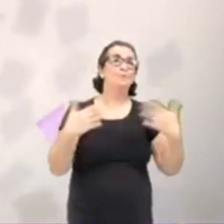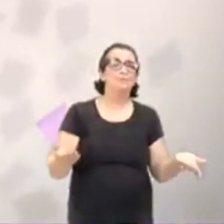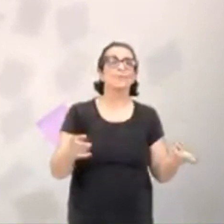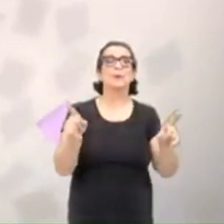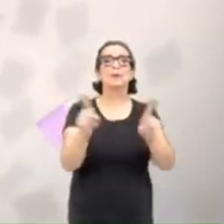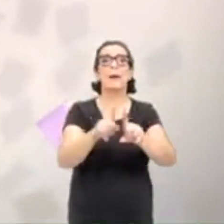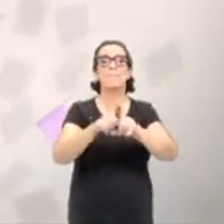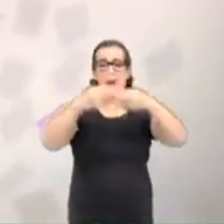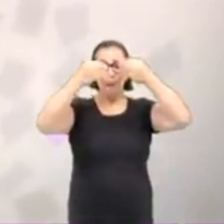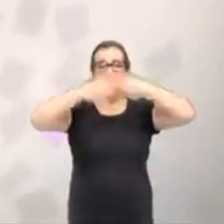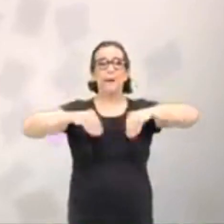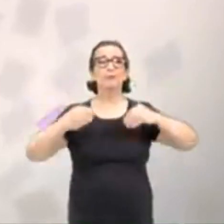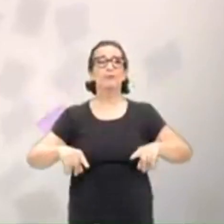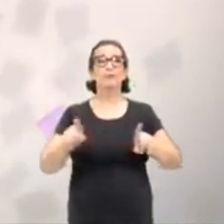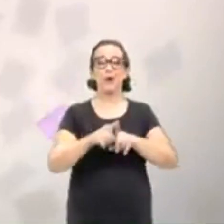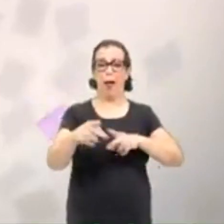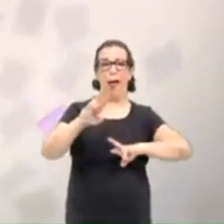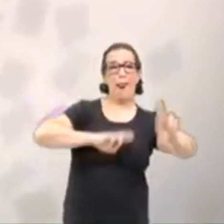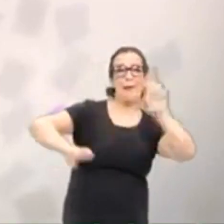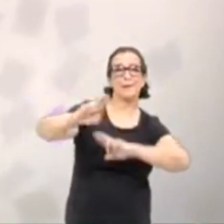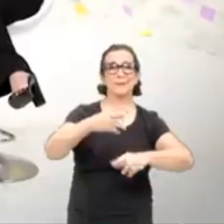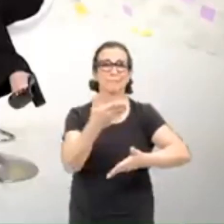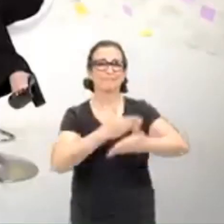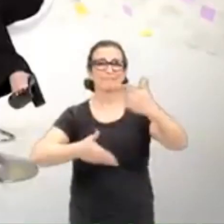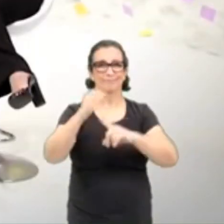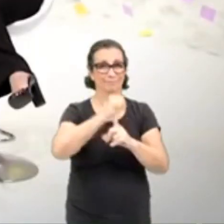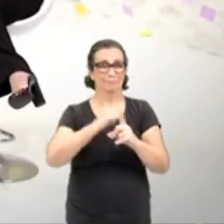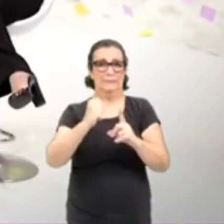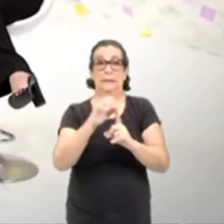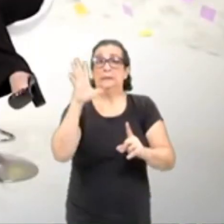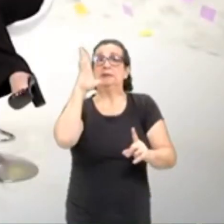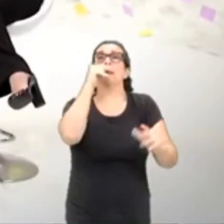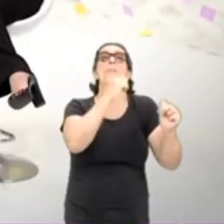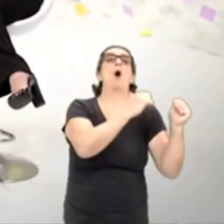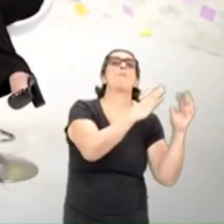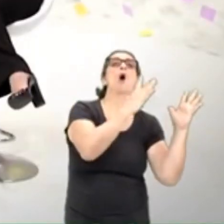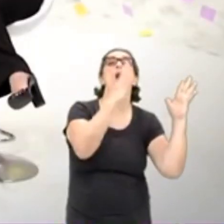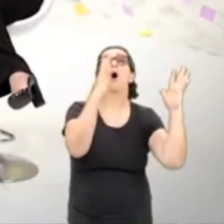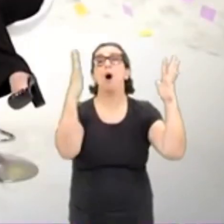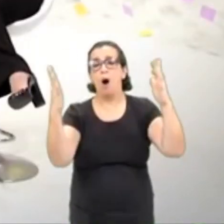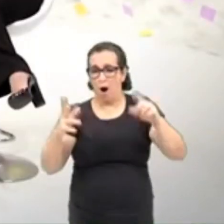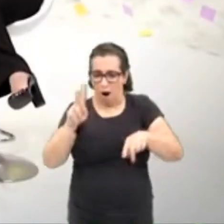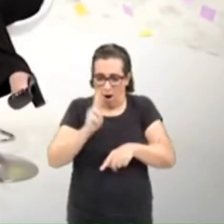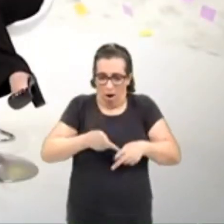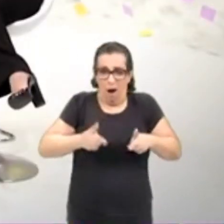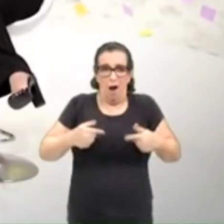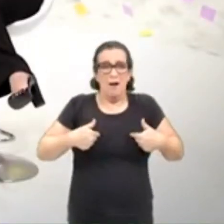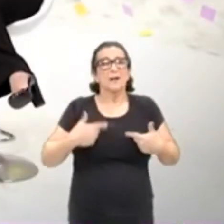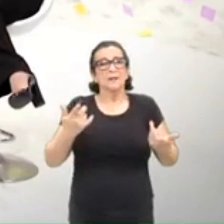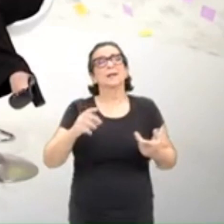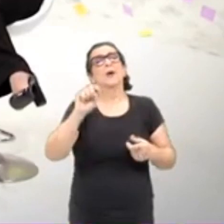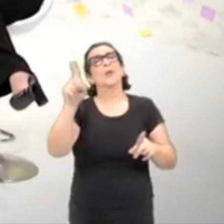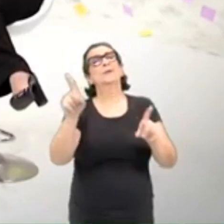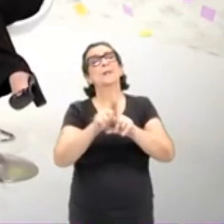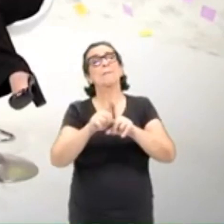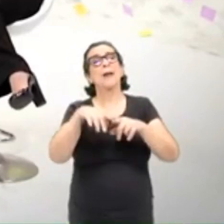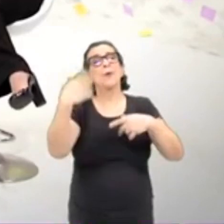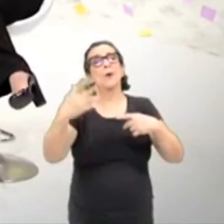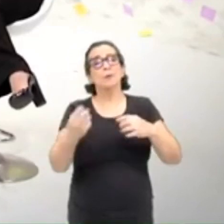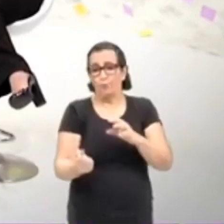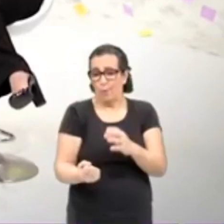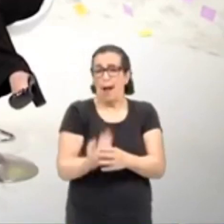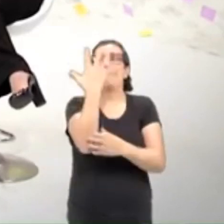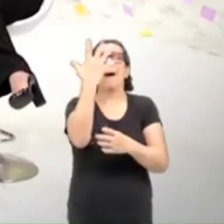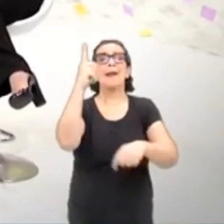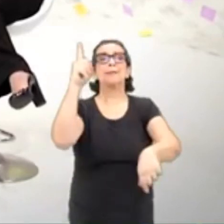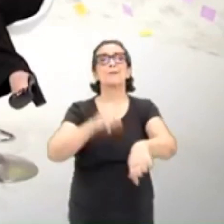elas acarretam prejuízos sociais quando duram longos períodos de tempo ou então quando eu sei que você situações aparecem em